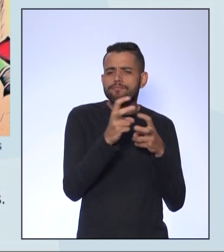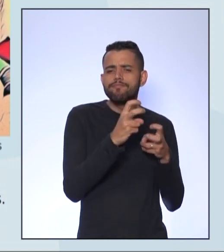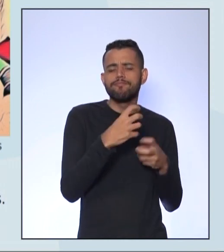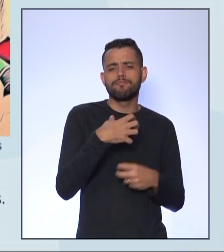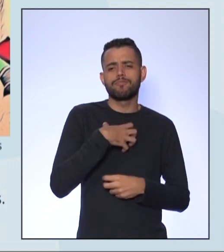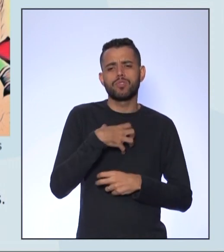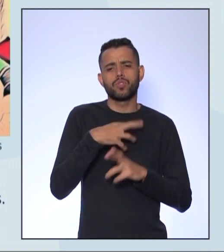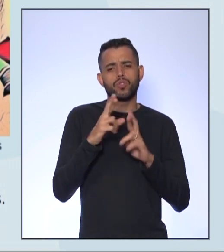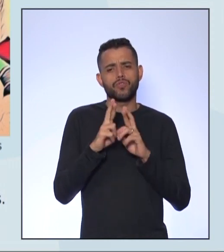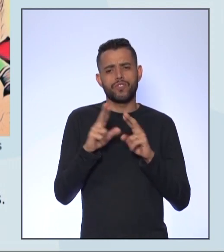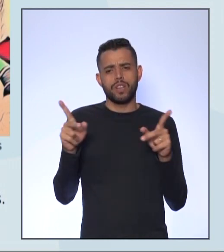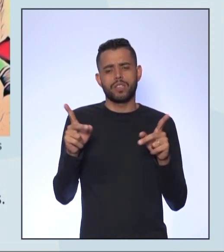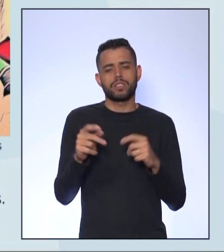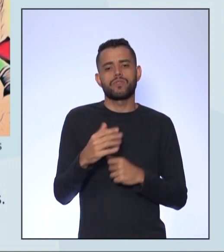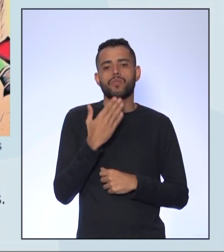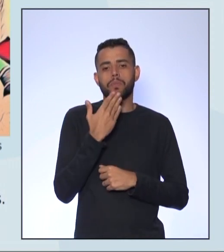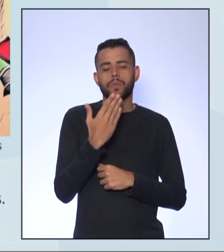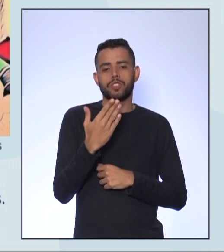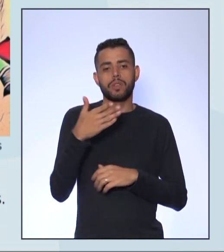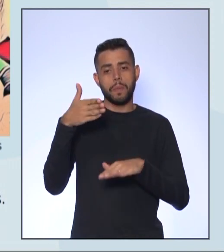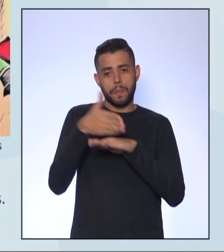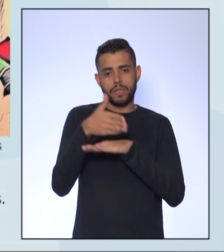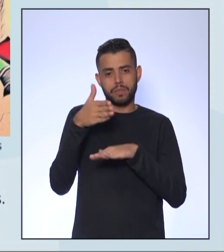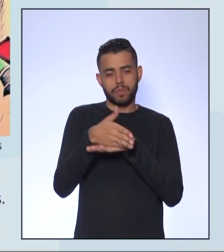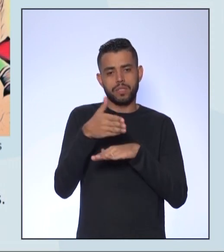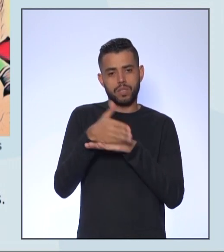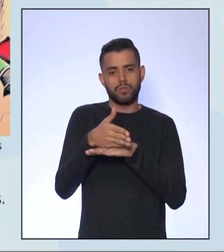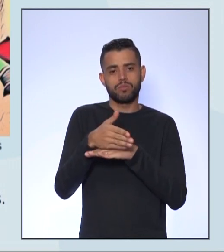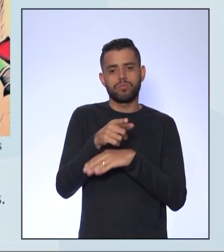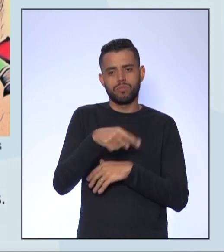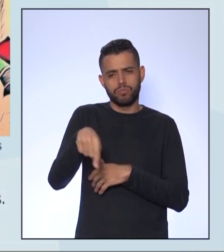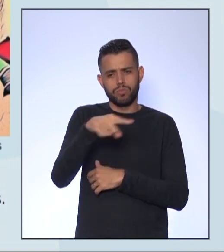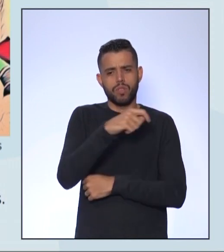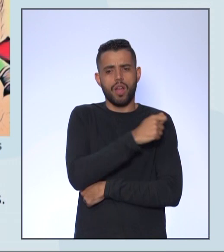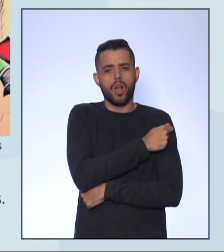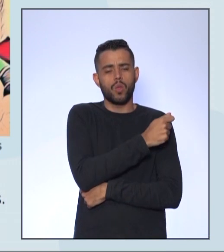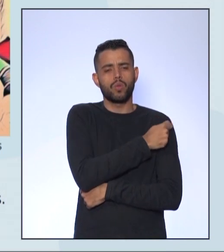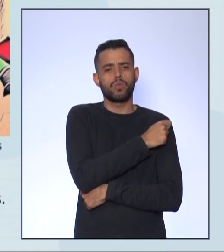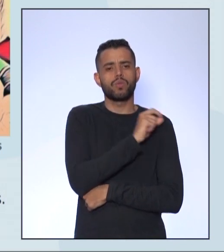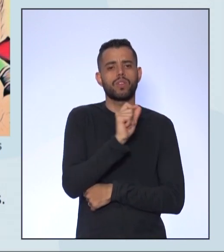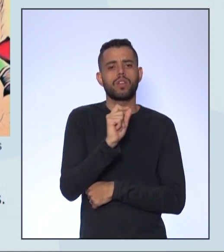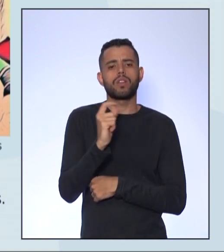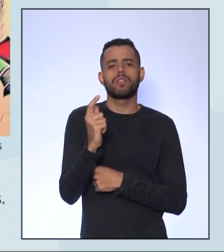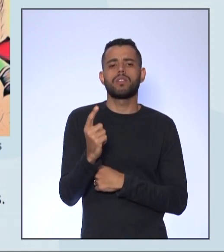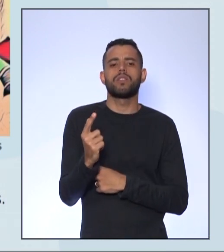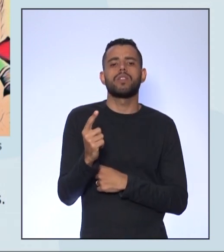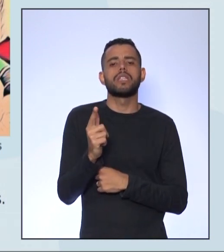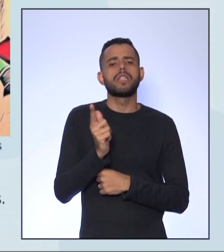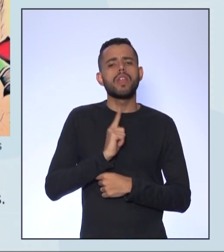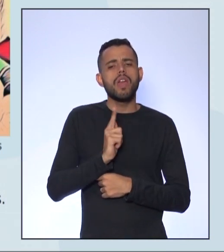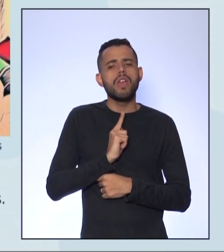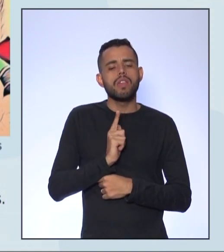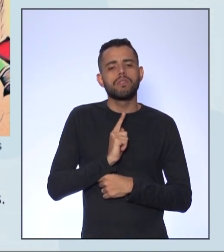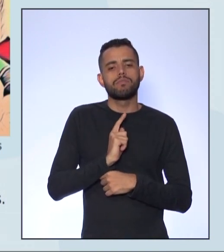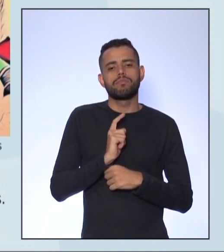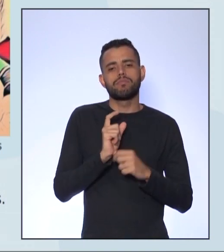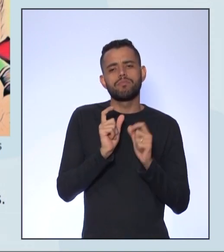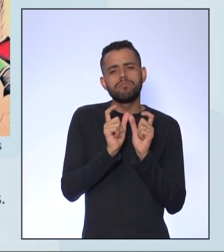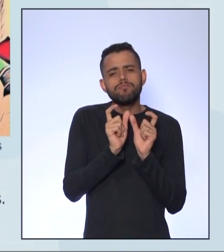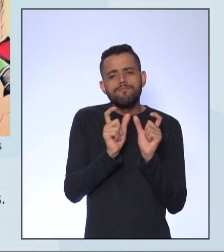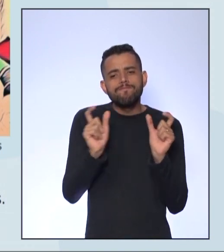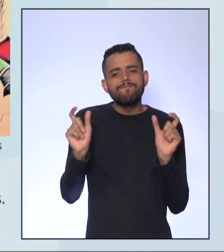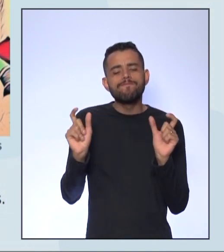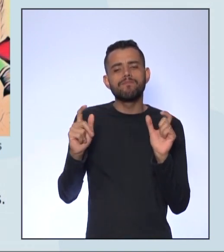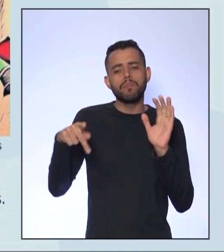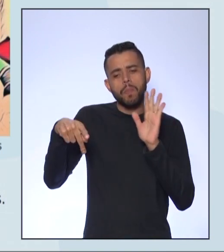eu vou pedir a participação no chat dos alunos, em contribuir, se tem alguma expressão que é muito pessoal,